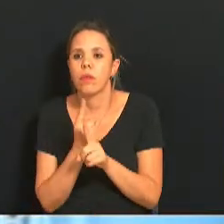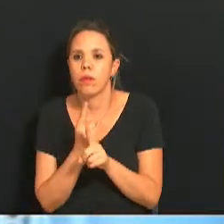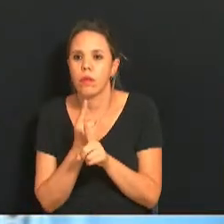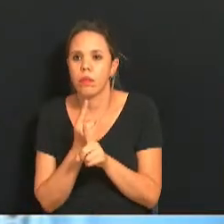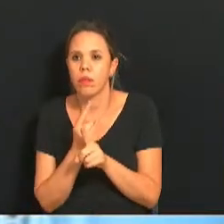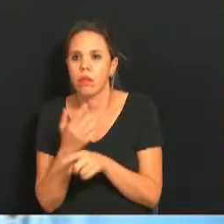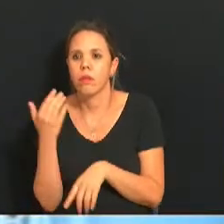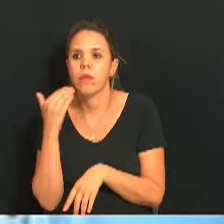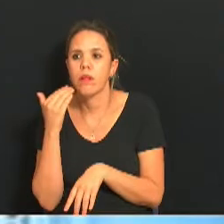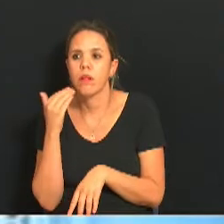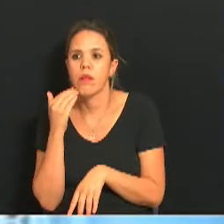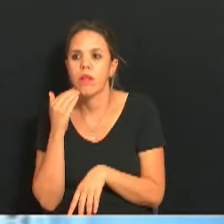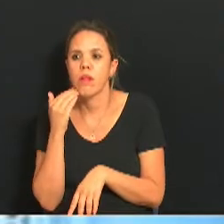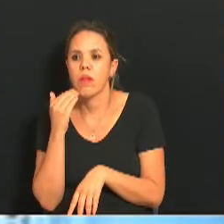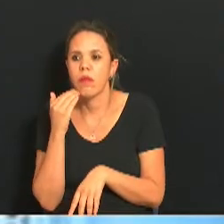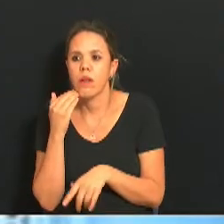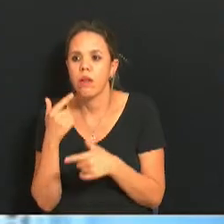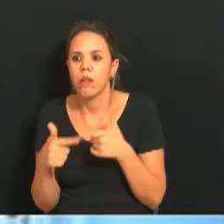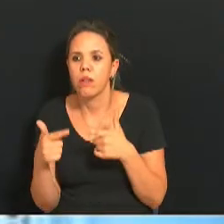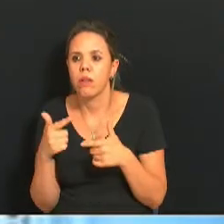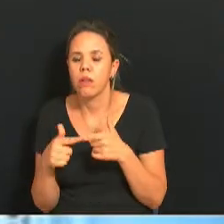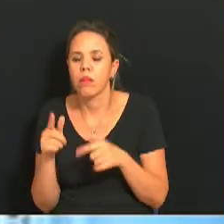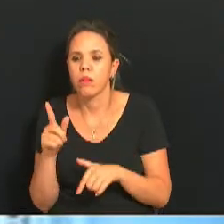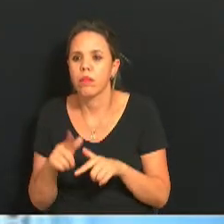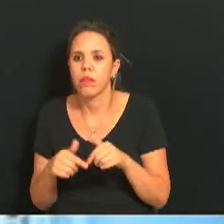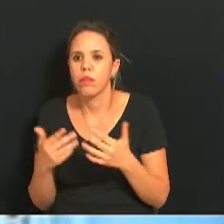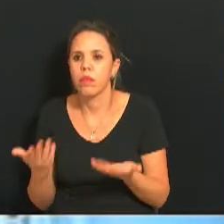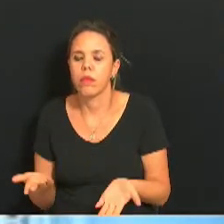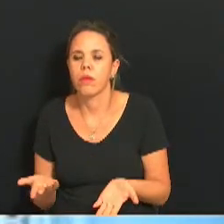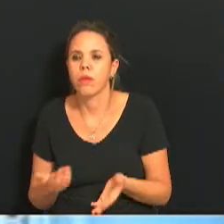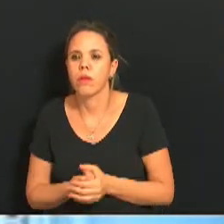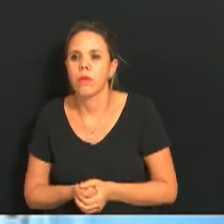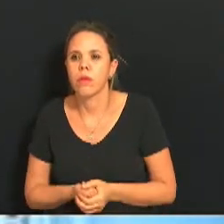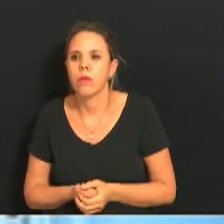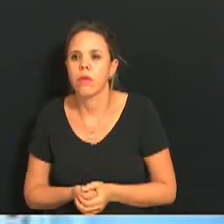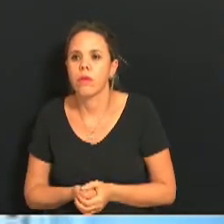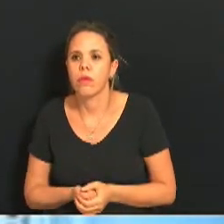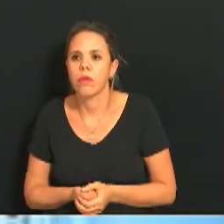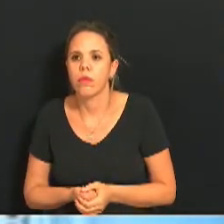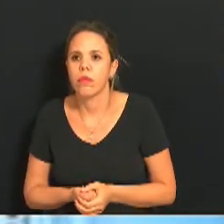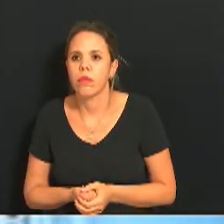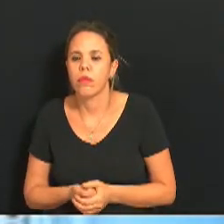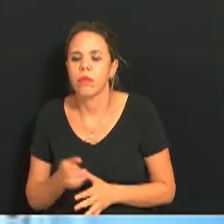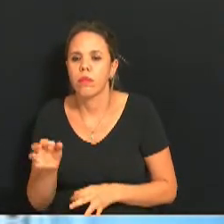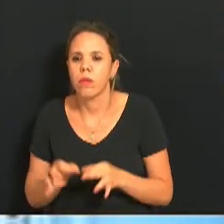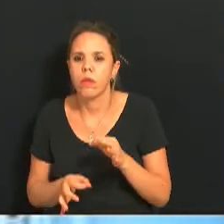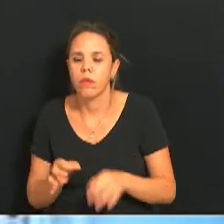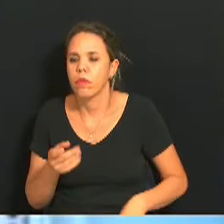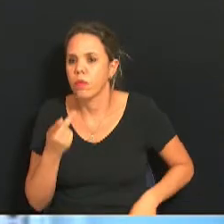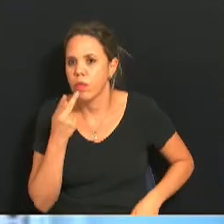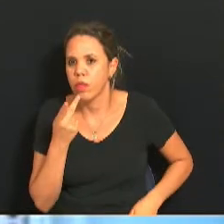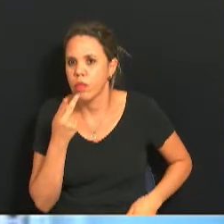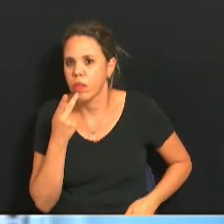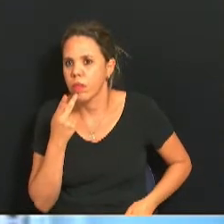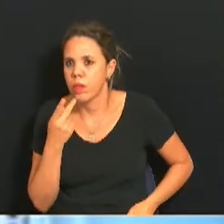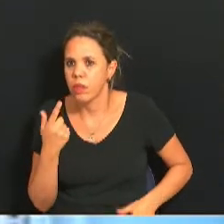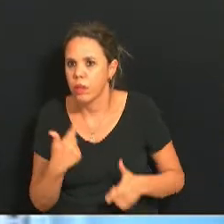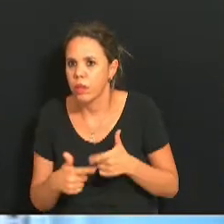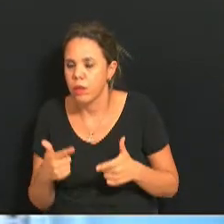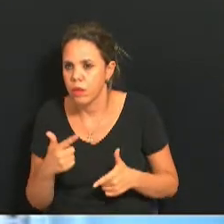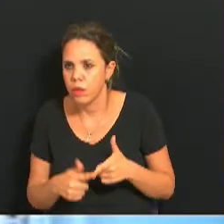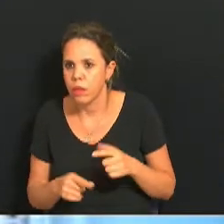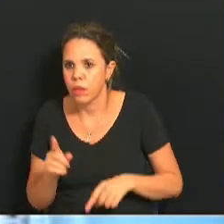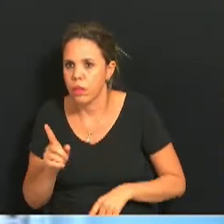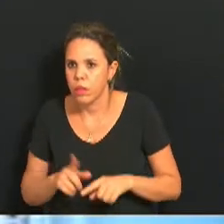defeitos formais e materiais nessa a gente chama de formado esse